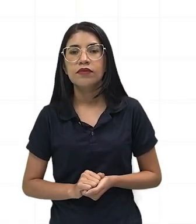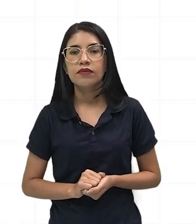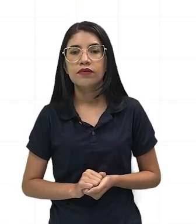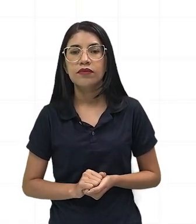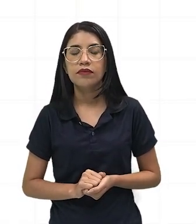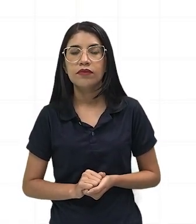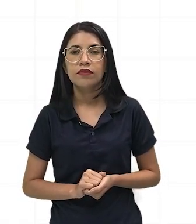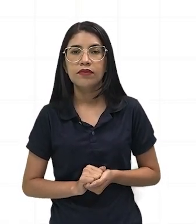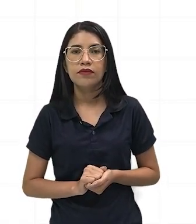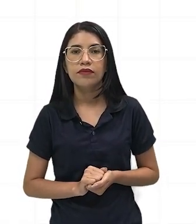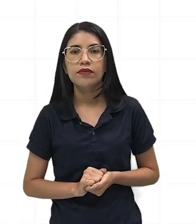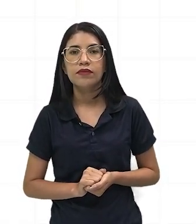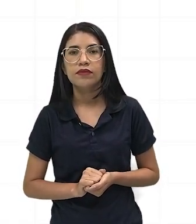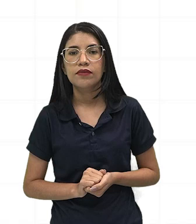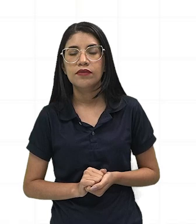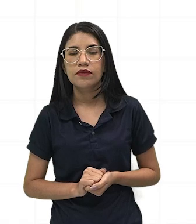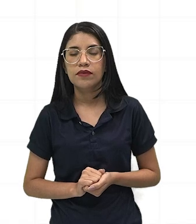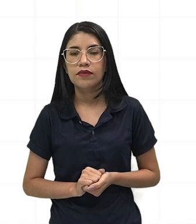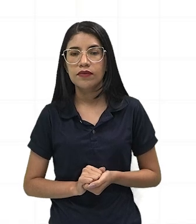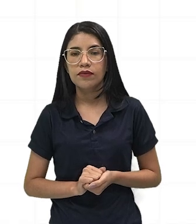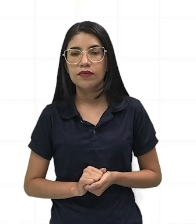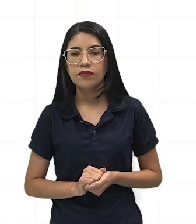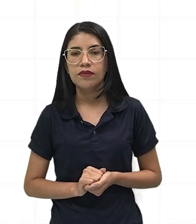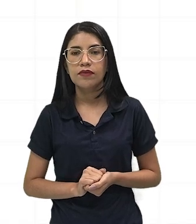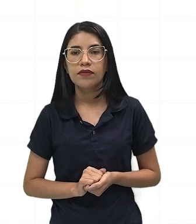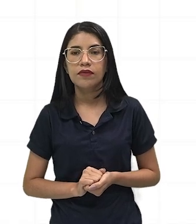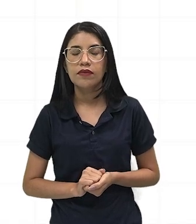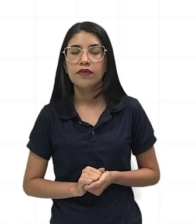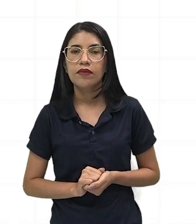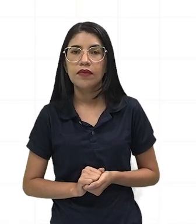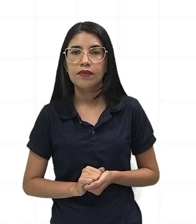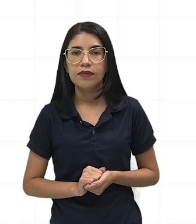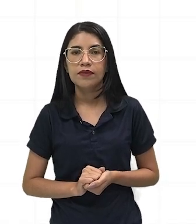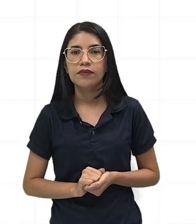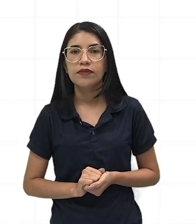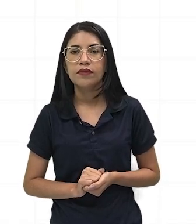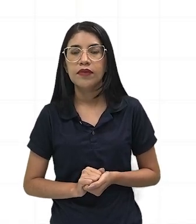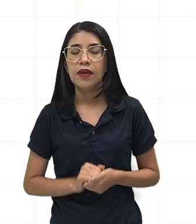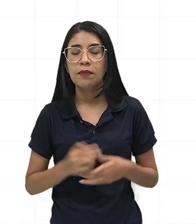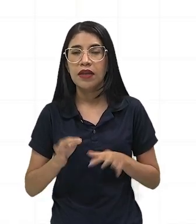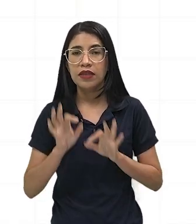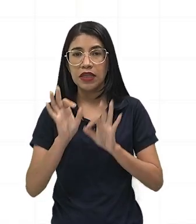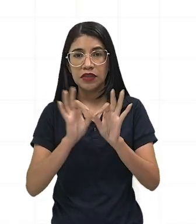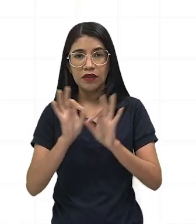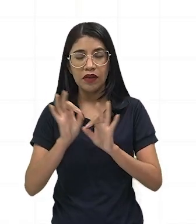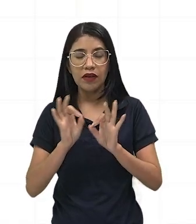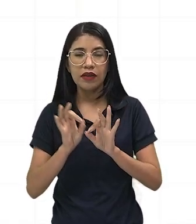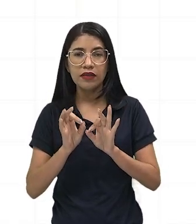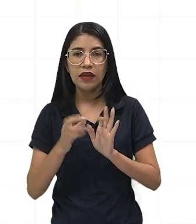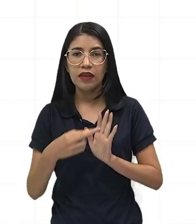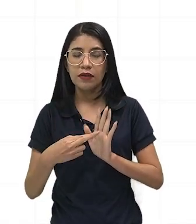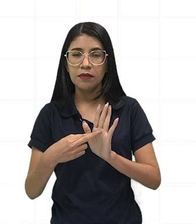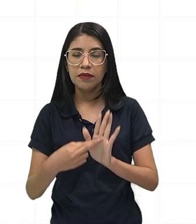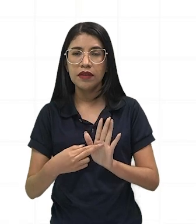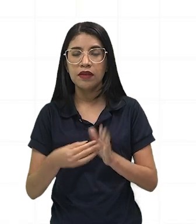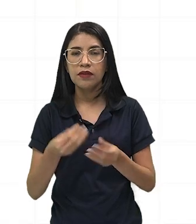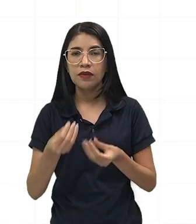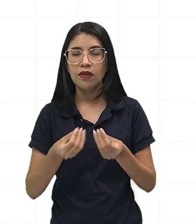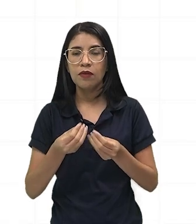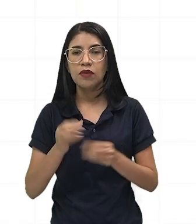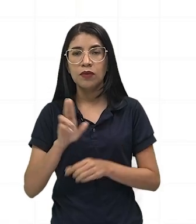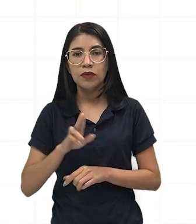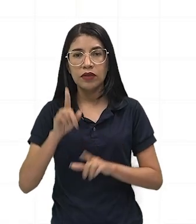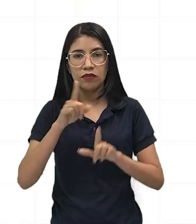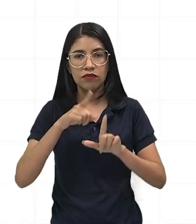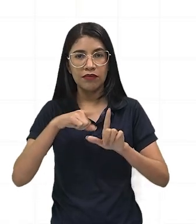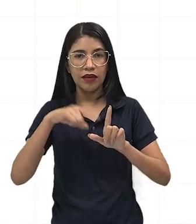de identificar. Mas vamos colocar então, vamos montar apresentá-los em